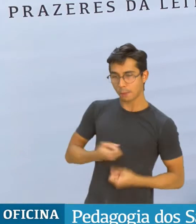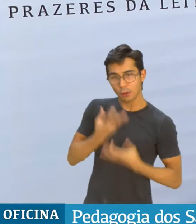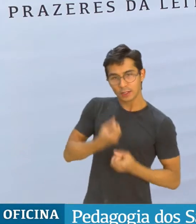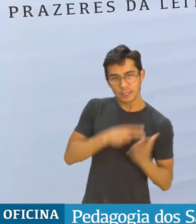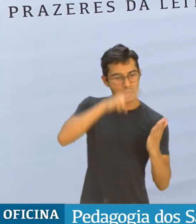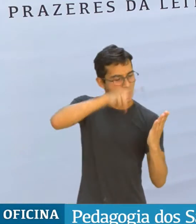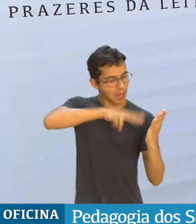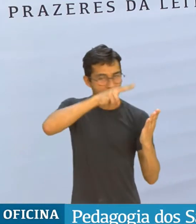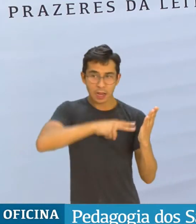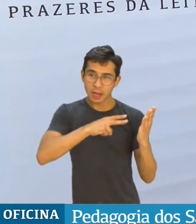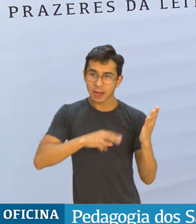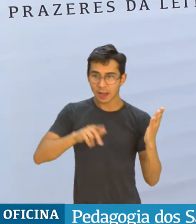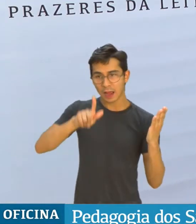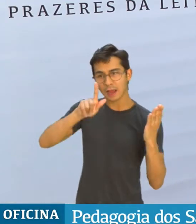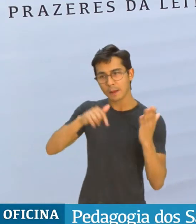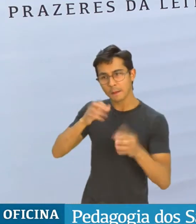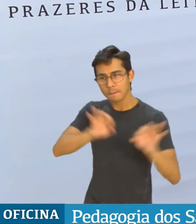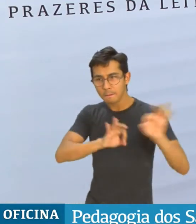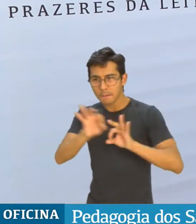saquei um garrincha da luz de luz.